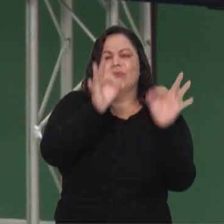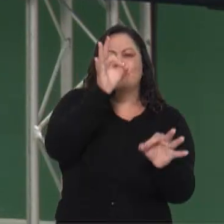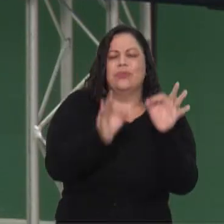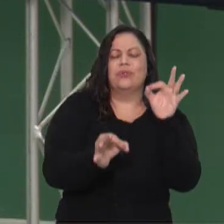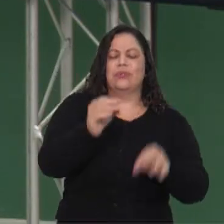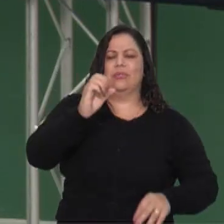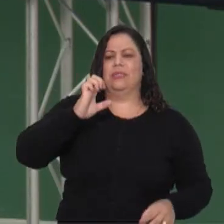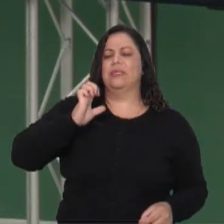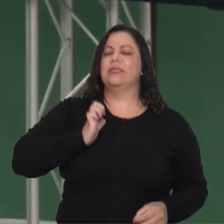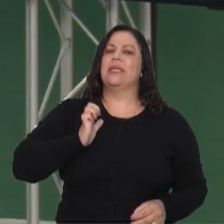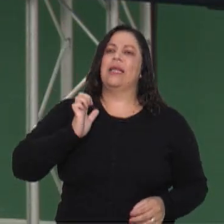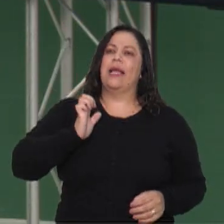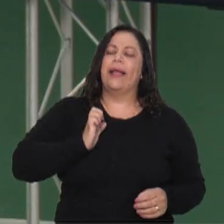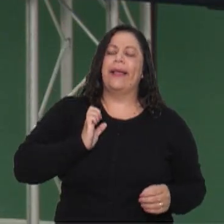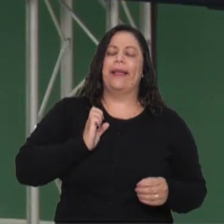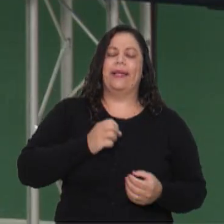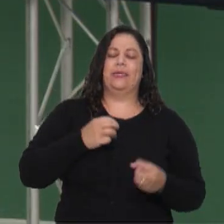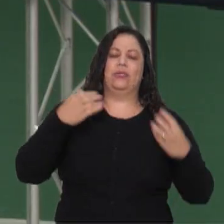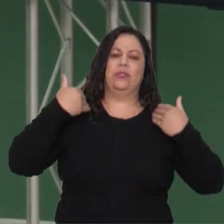a moral, etc.